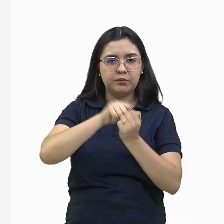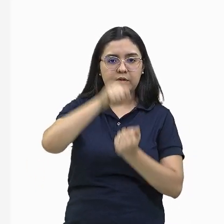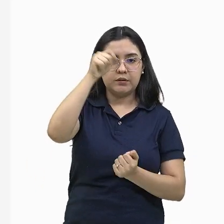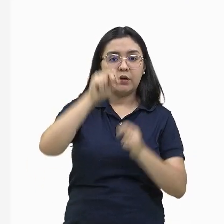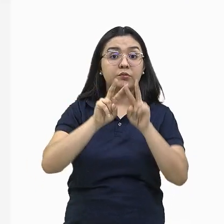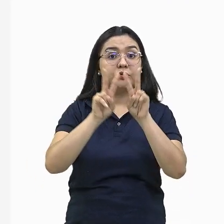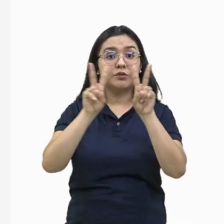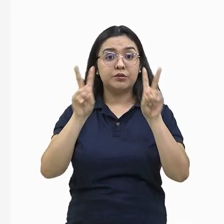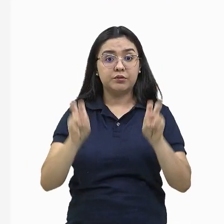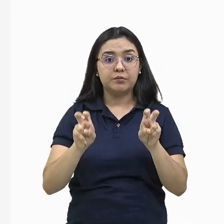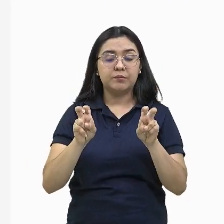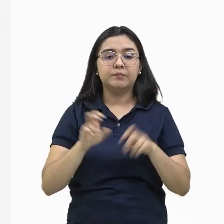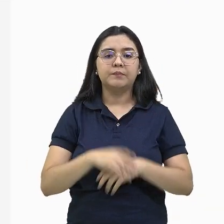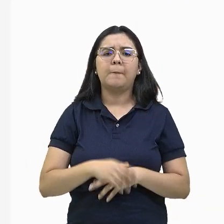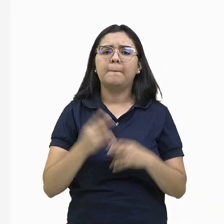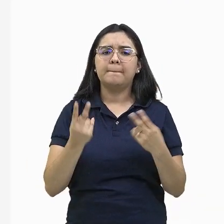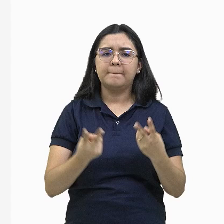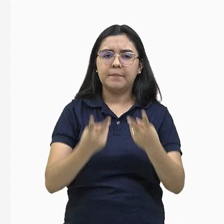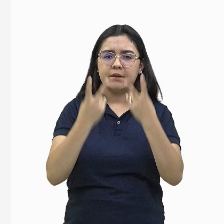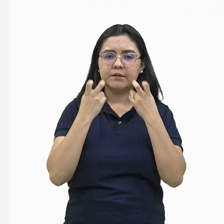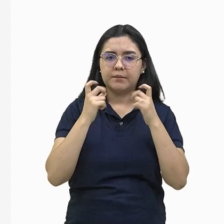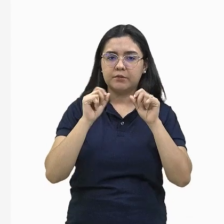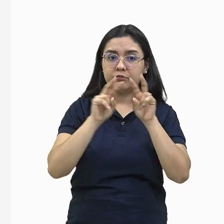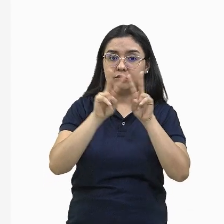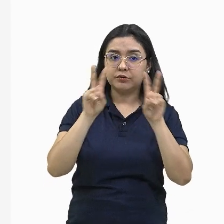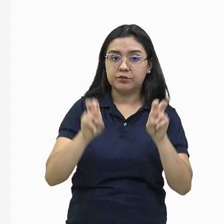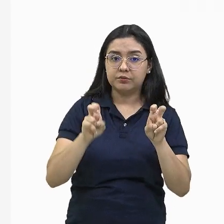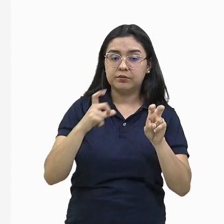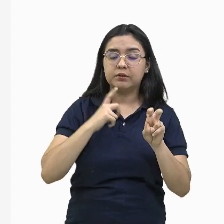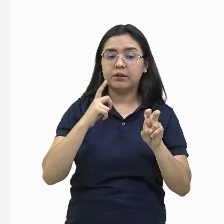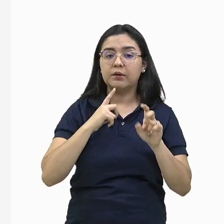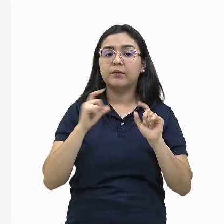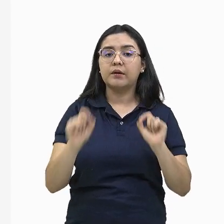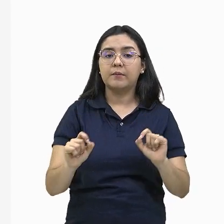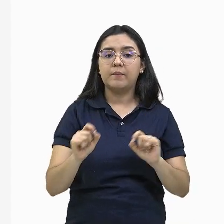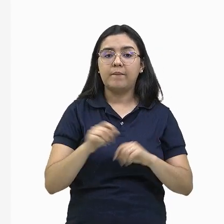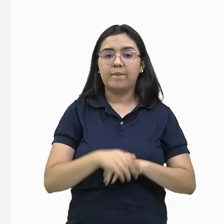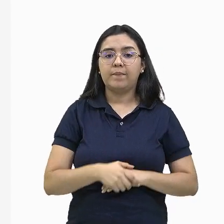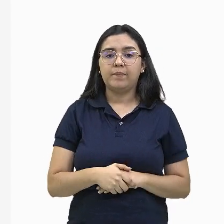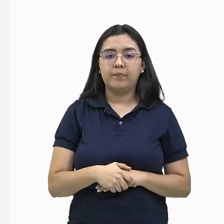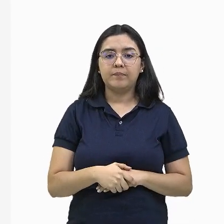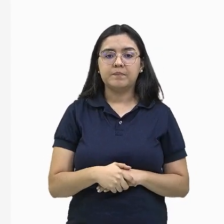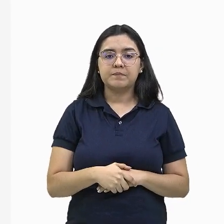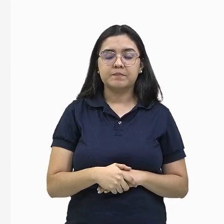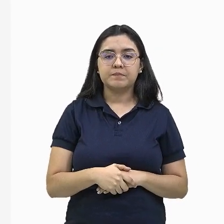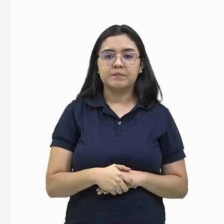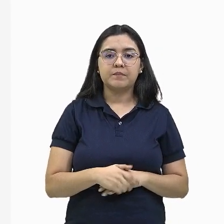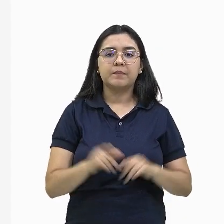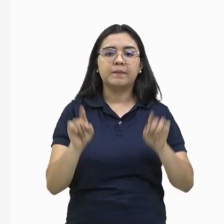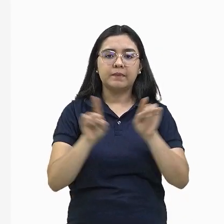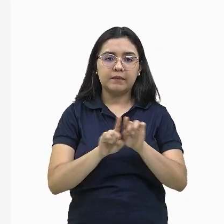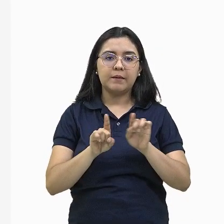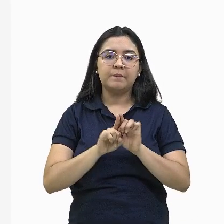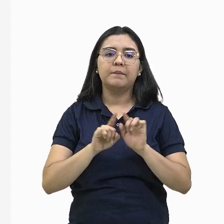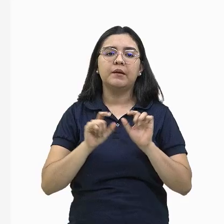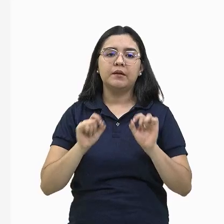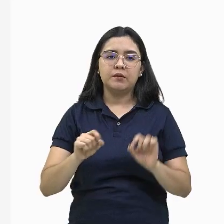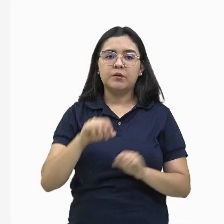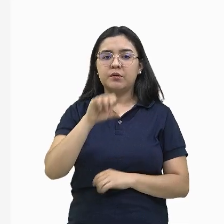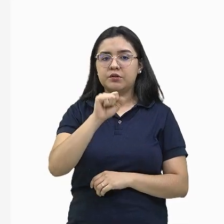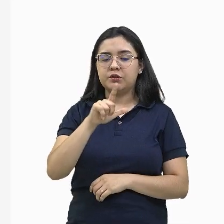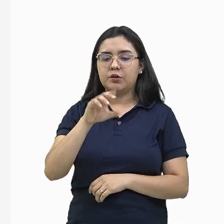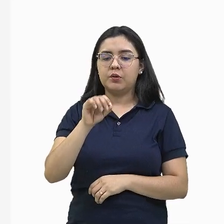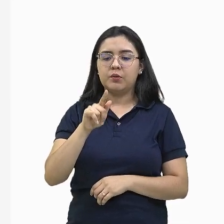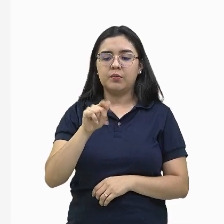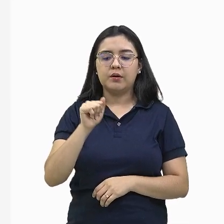título. Percebam que aqui no nosso título, nós temos aí exatamente o título também como slogan nesse cartaz.